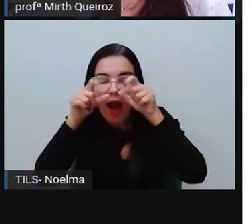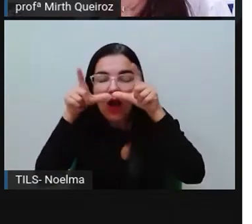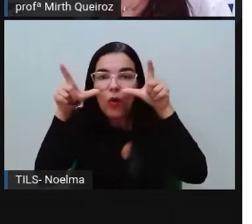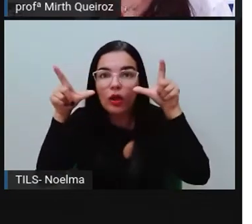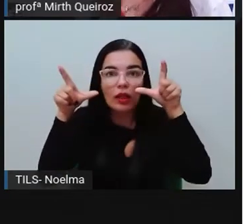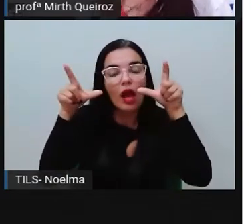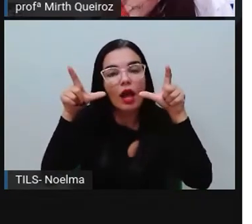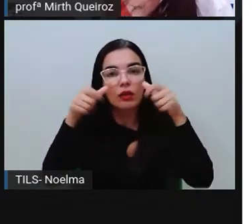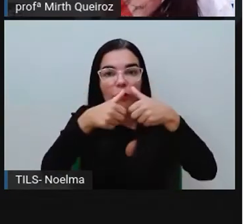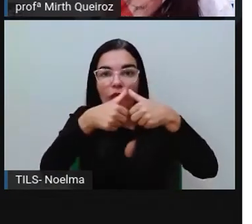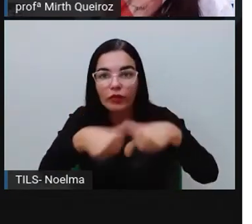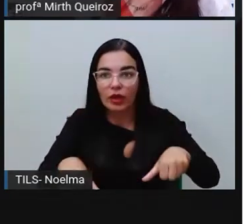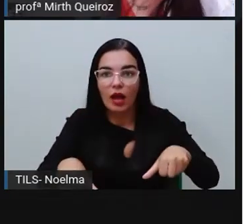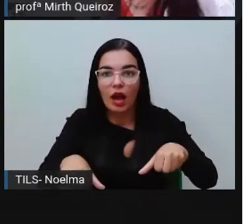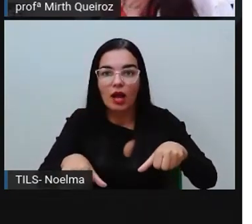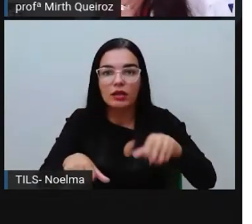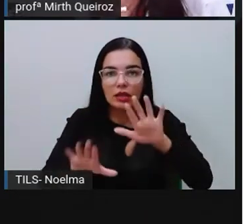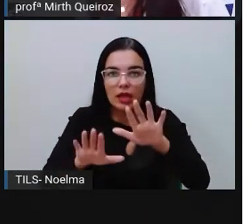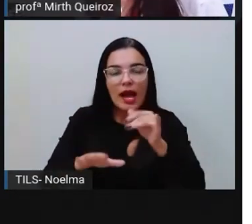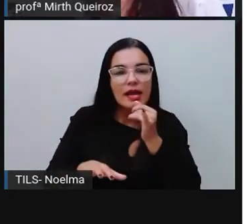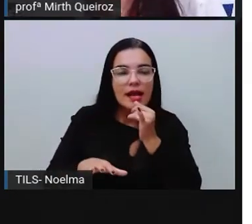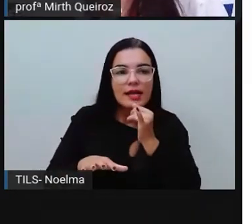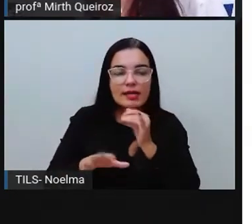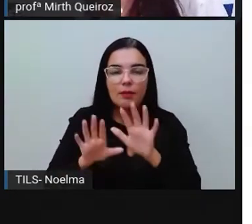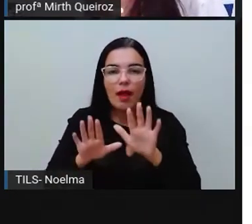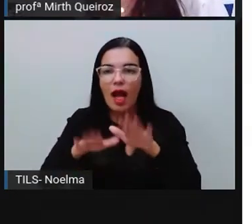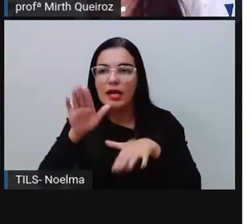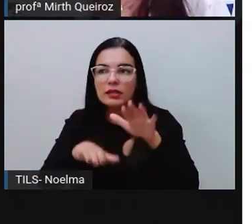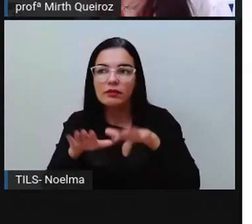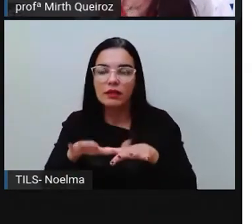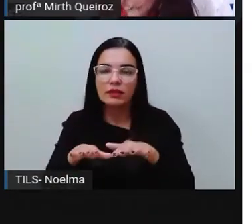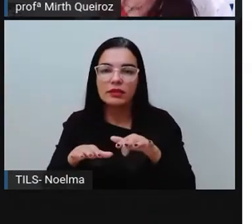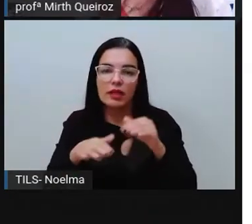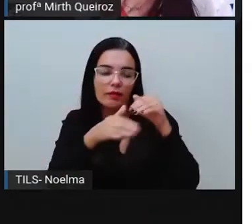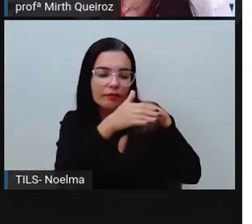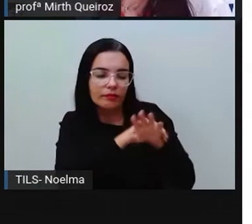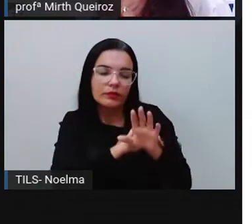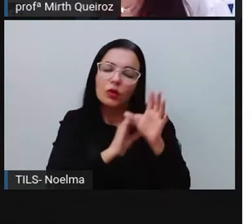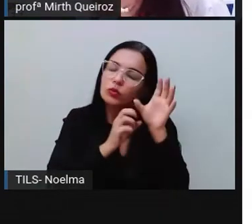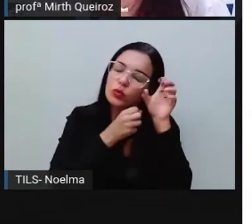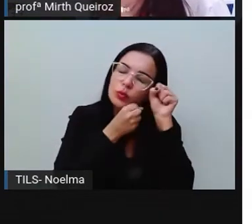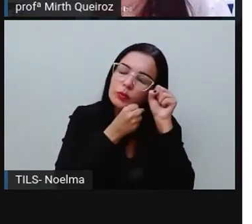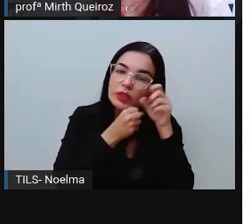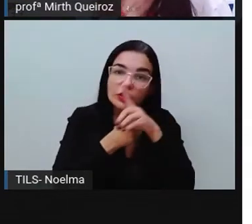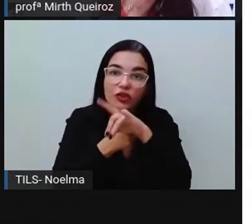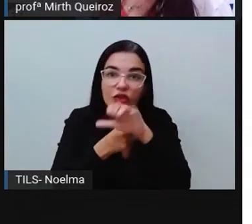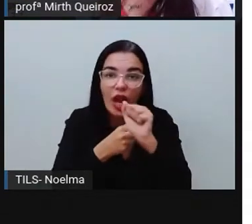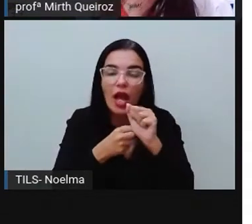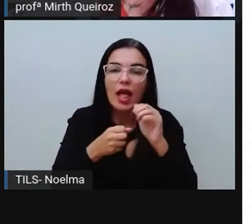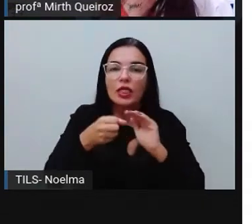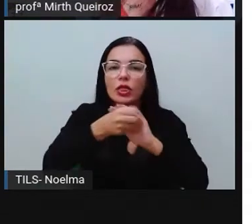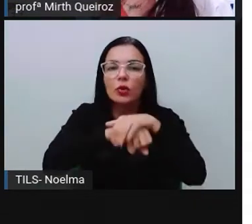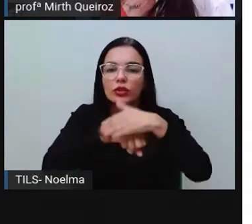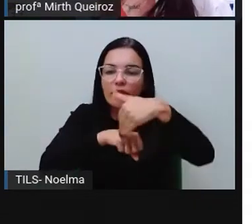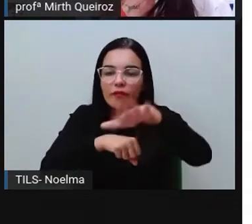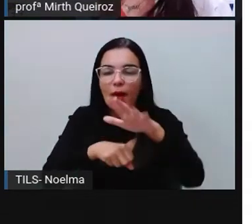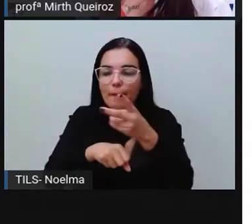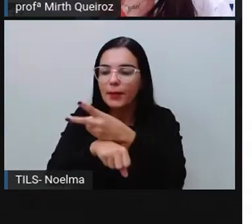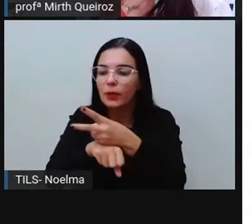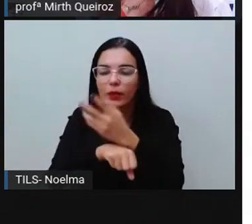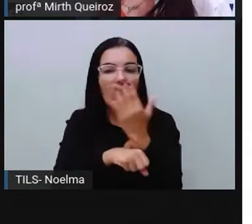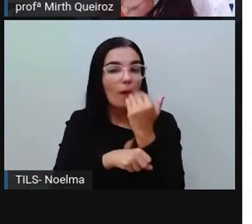outros animais realizam durante o dia, eles vão realizar à noite, né? Como caçar para se alimentar, né?